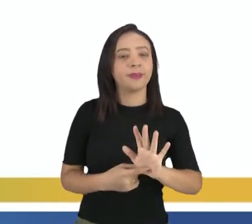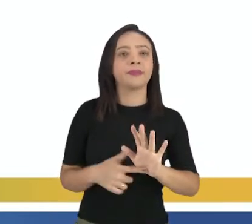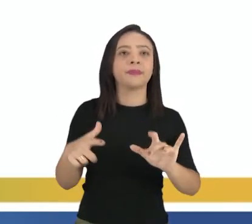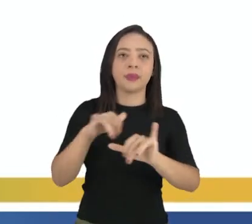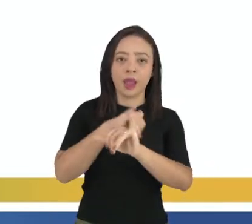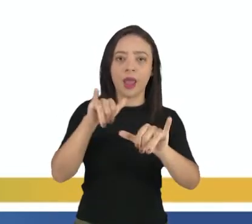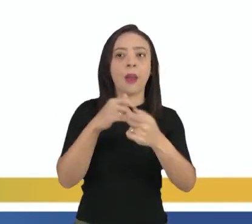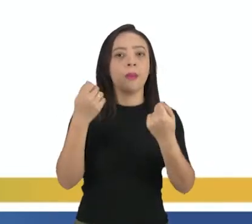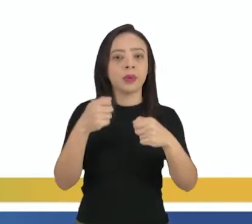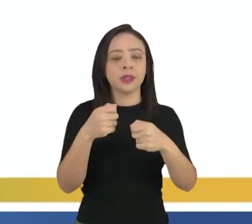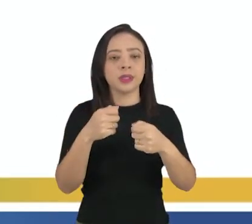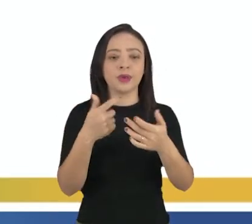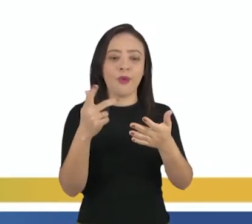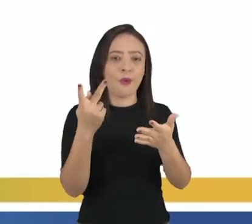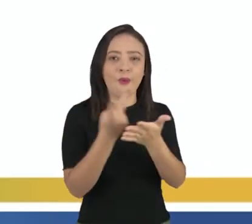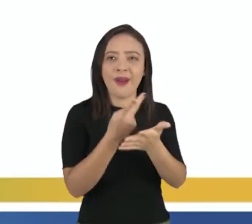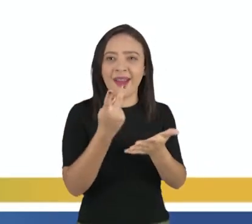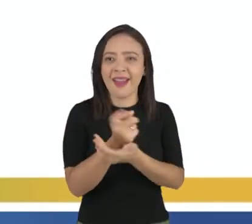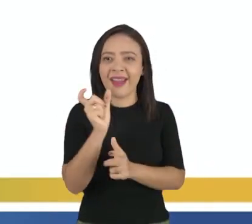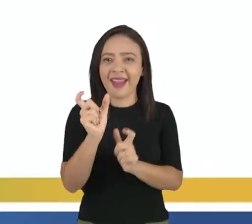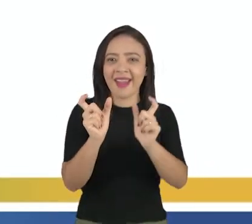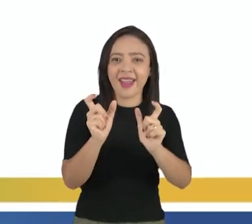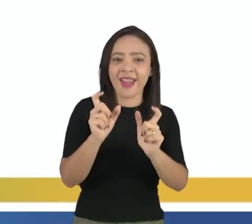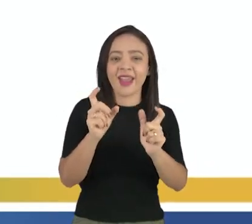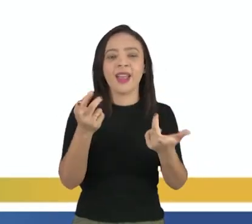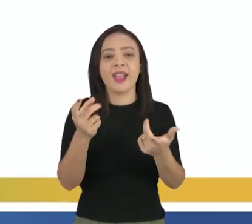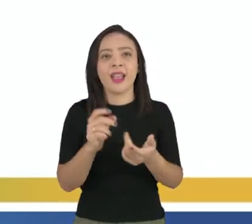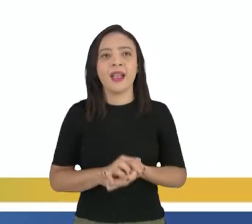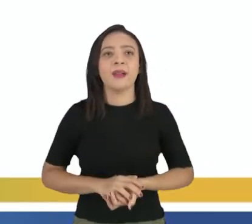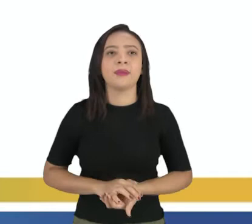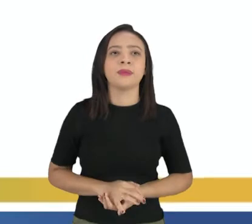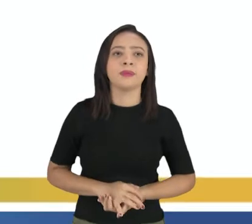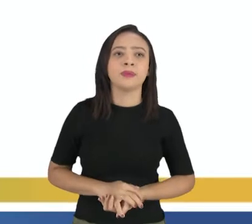Aí vai poder um erro, um outro, um ditado,